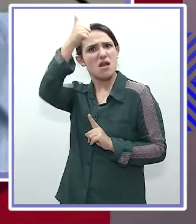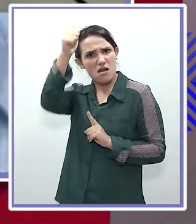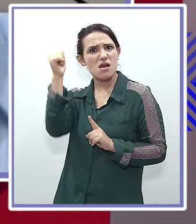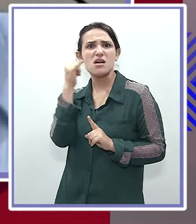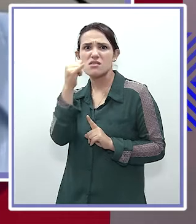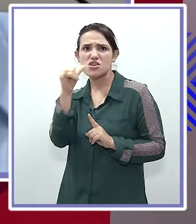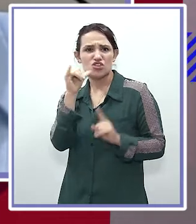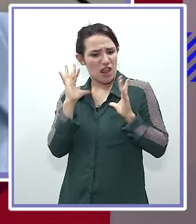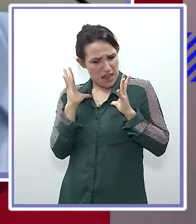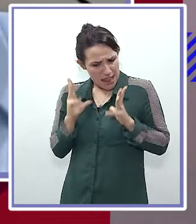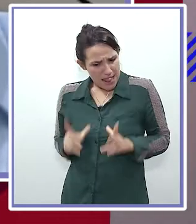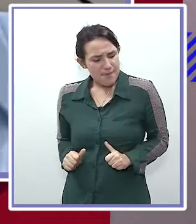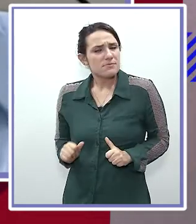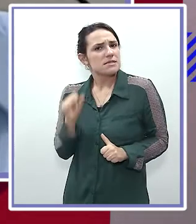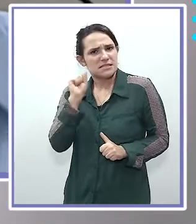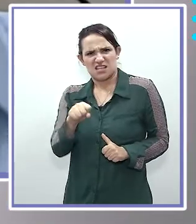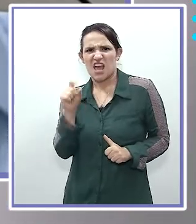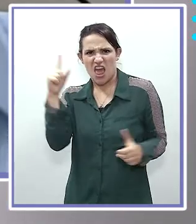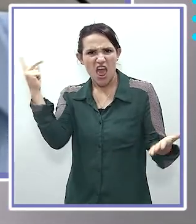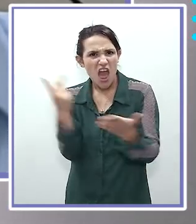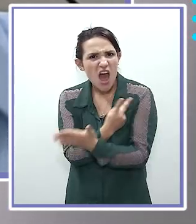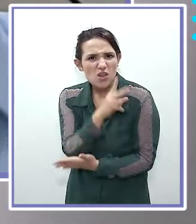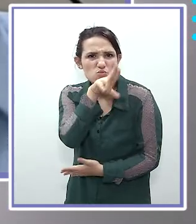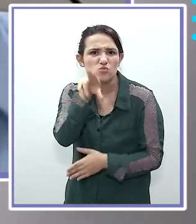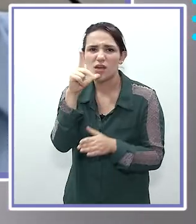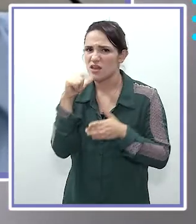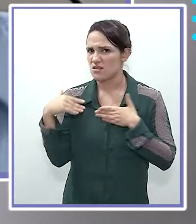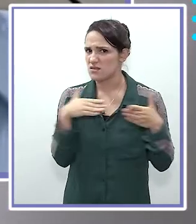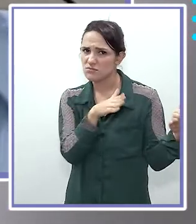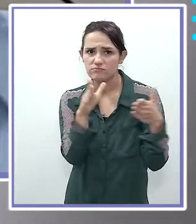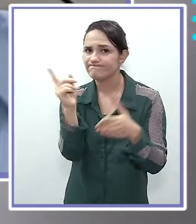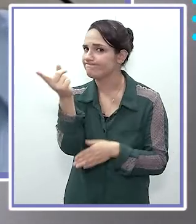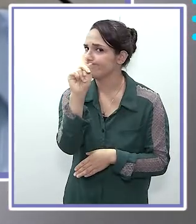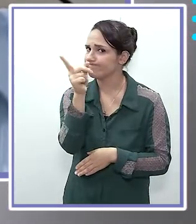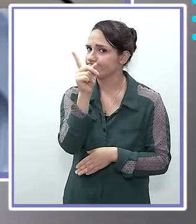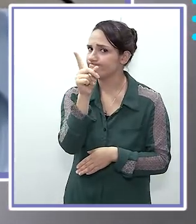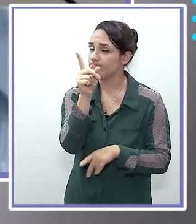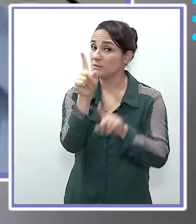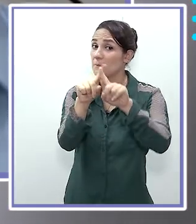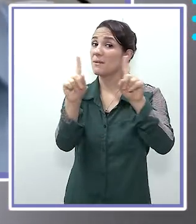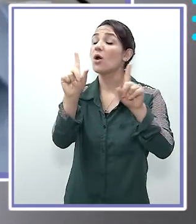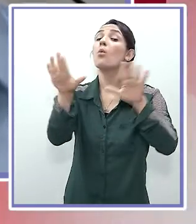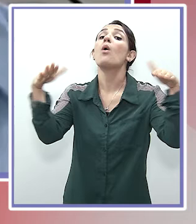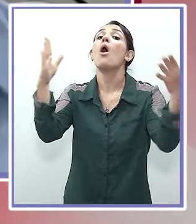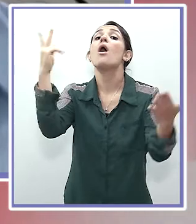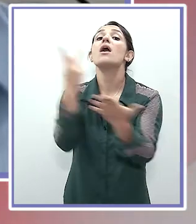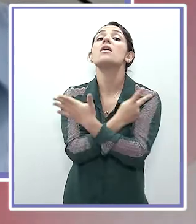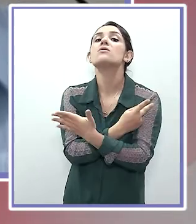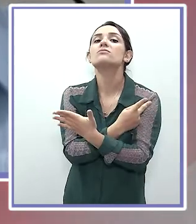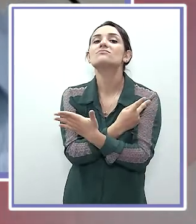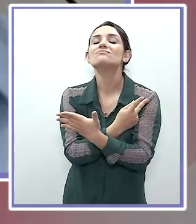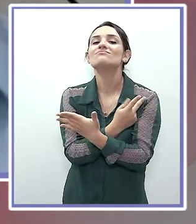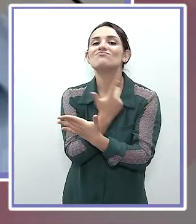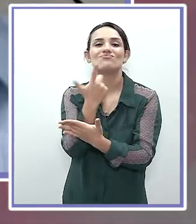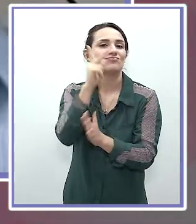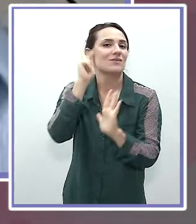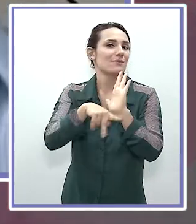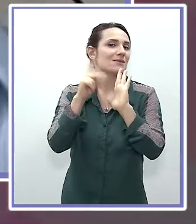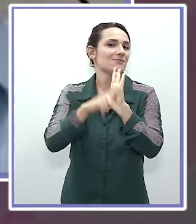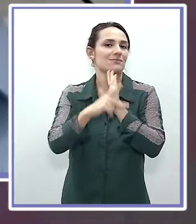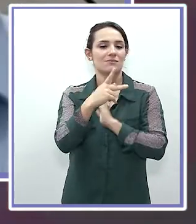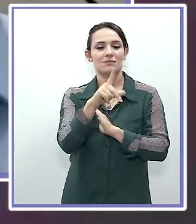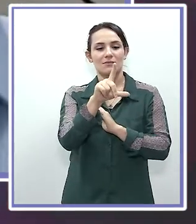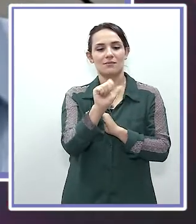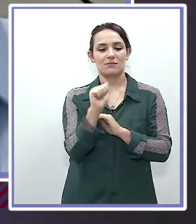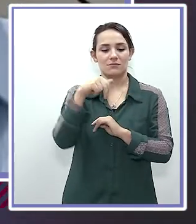a isso. Então, não acho que é um erro de forma alguma. Agora, o que é um erro é a falta de